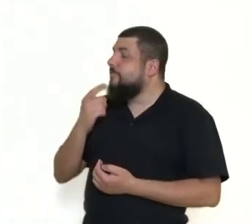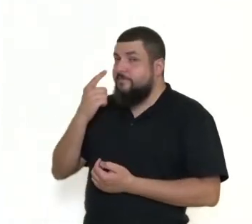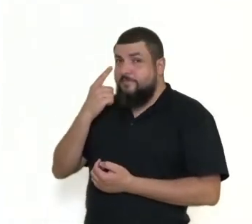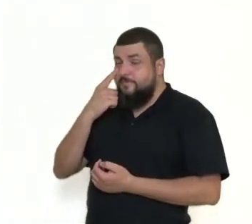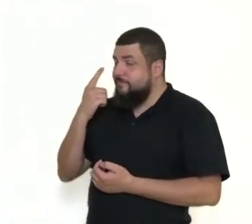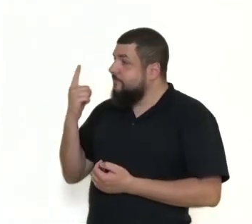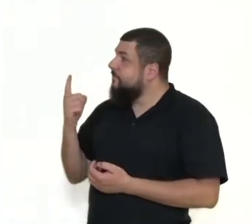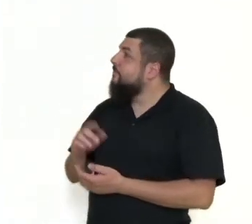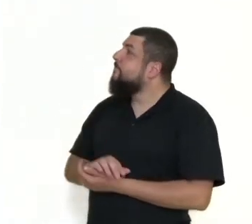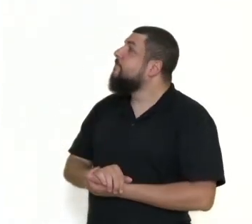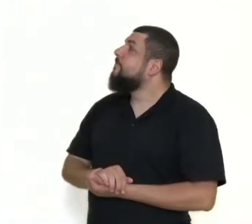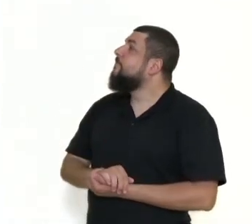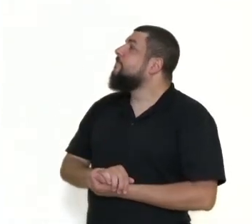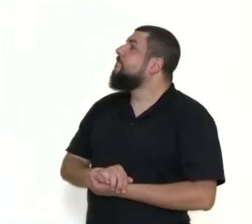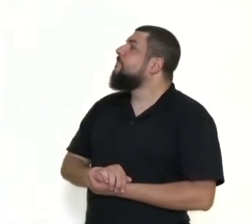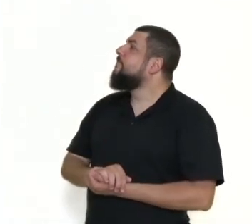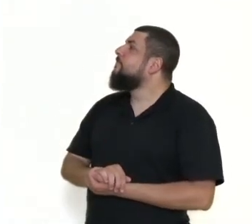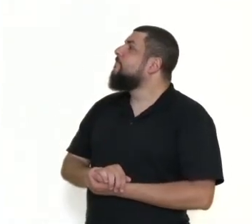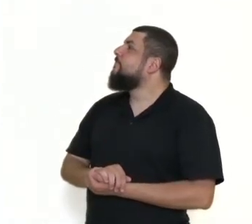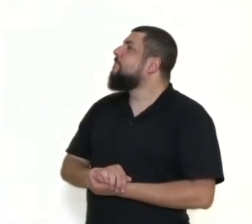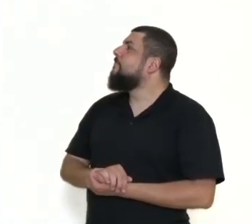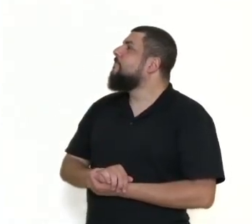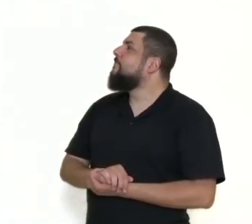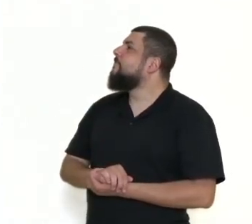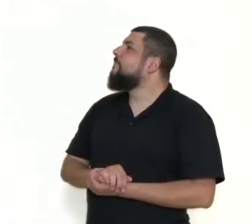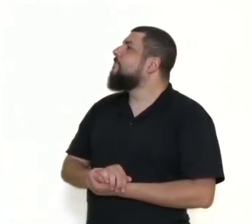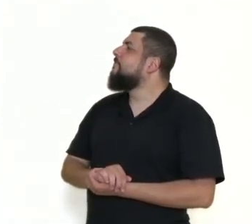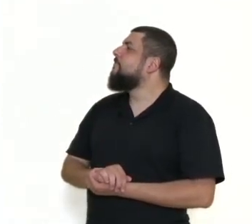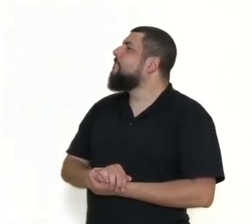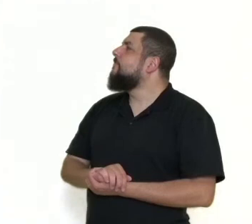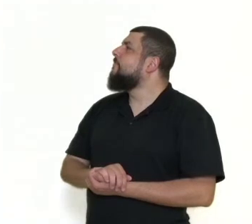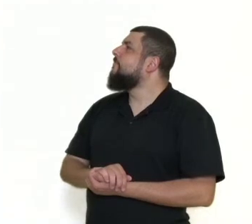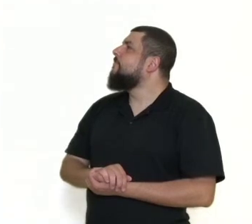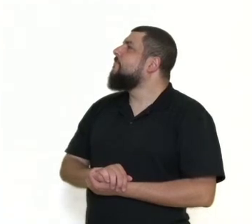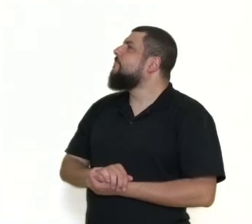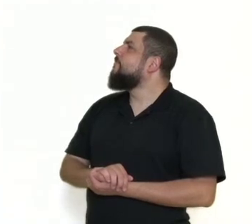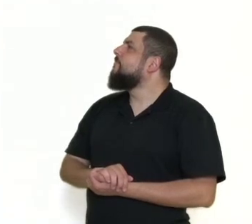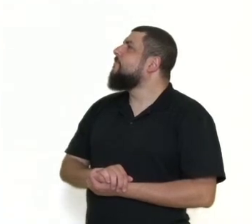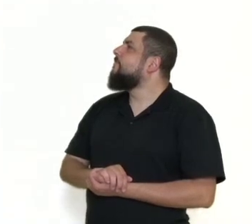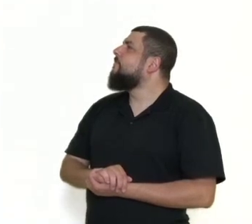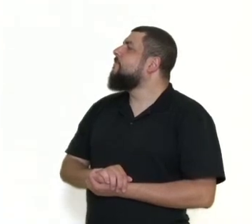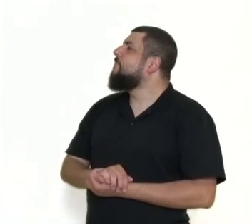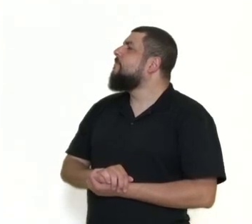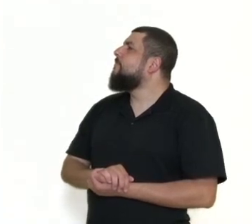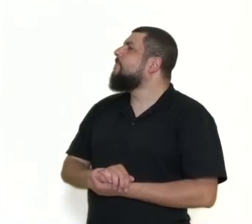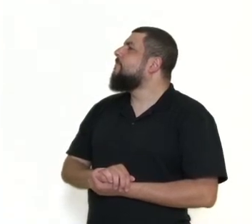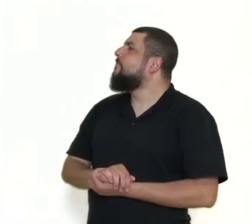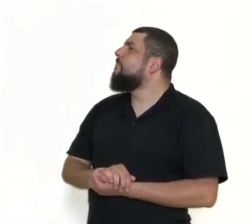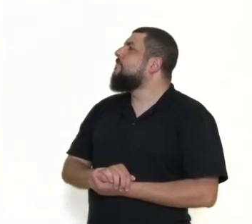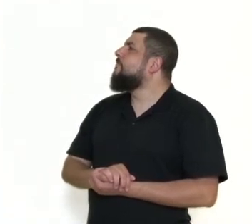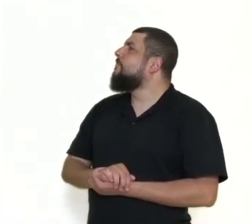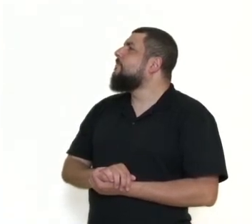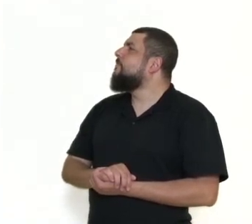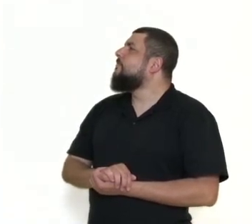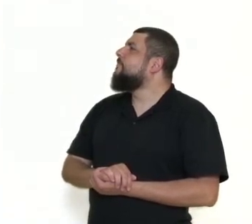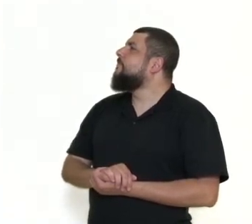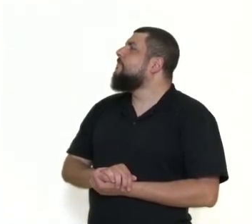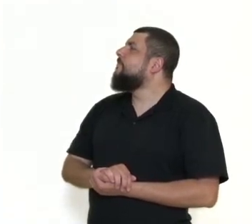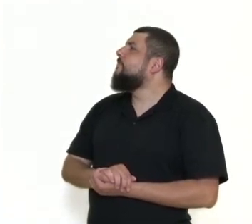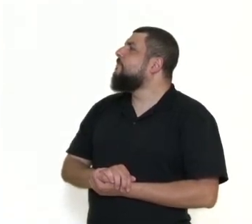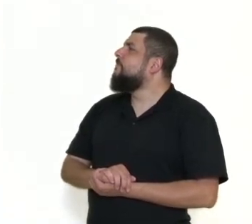de internet, jornais, revistas, blogs, redes sociais, etc., muitas vezes ela aparece com